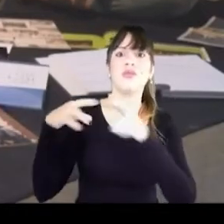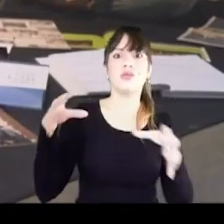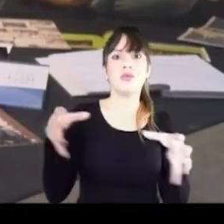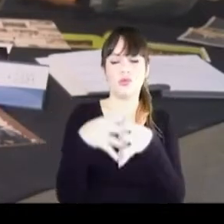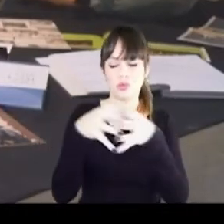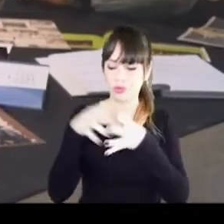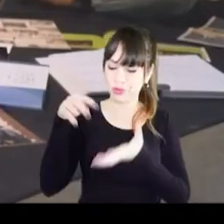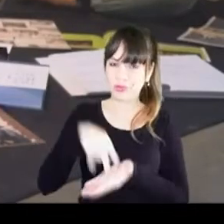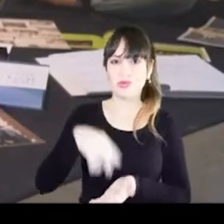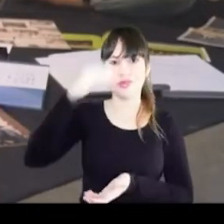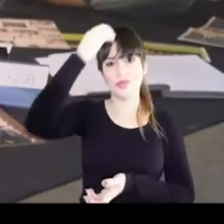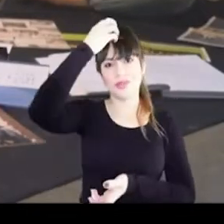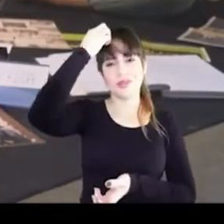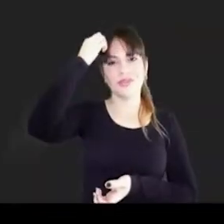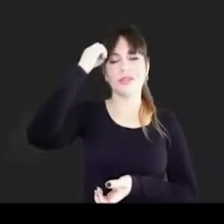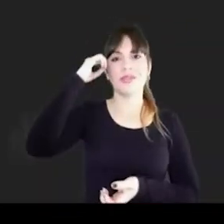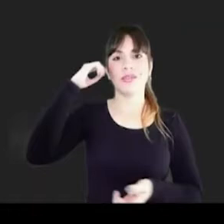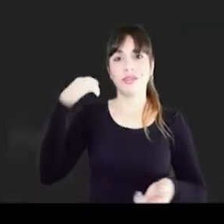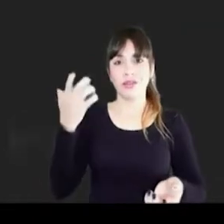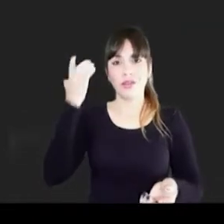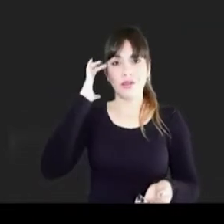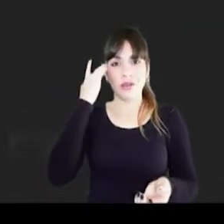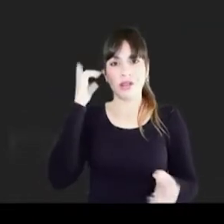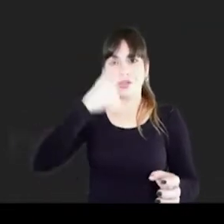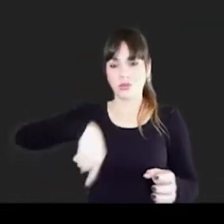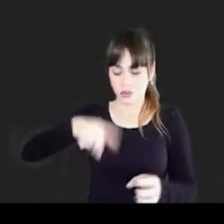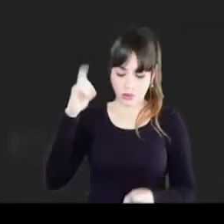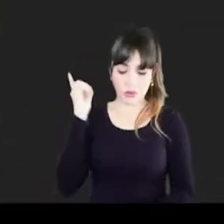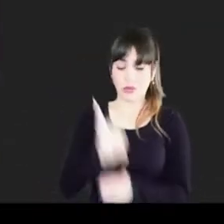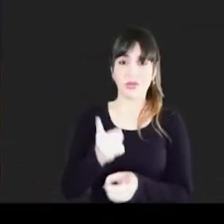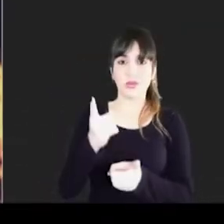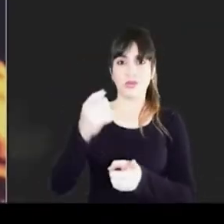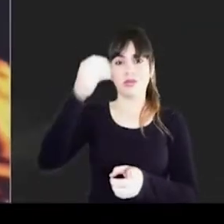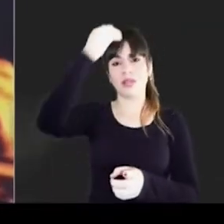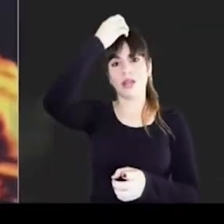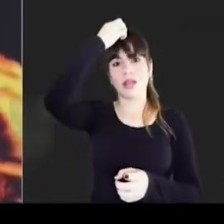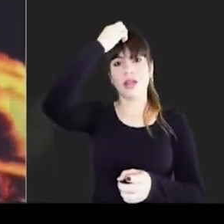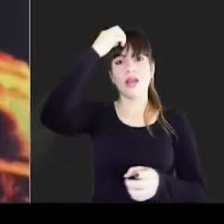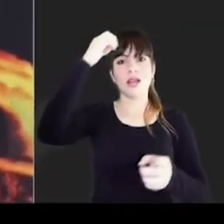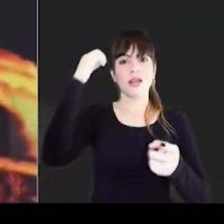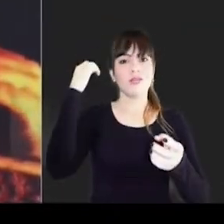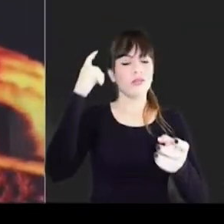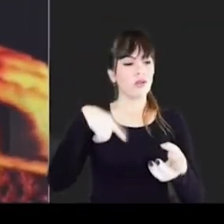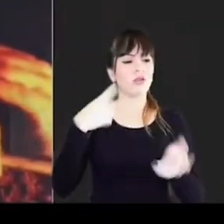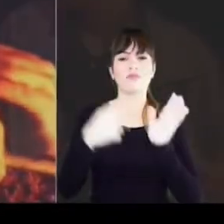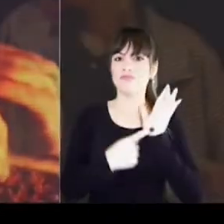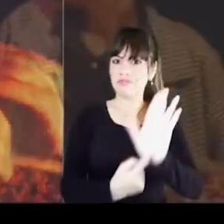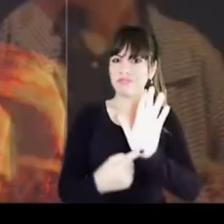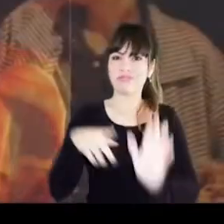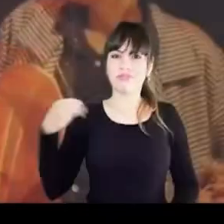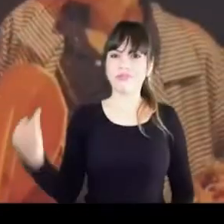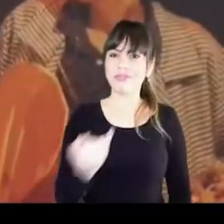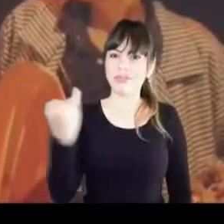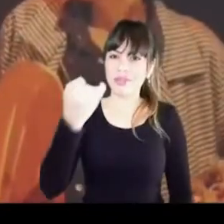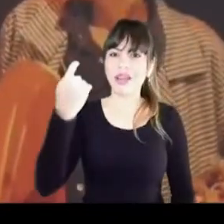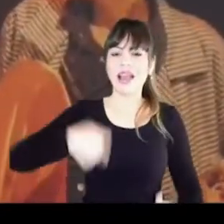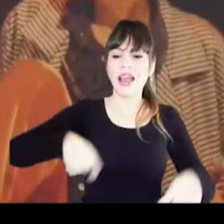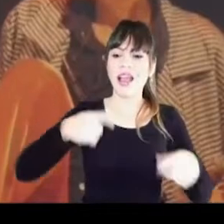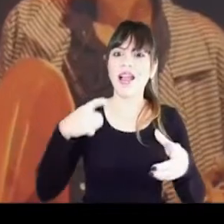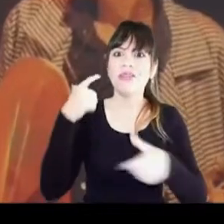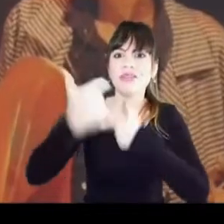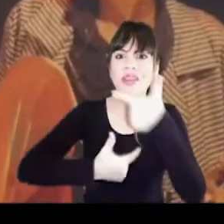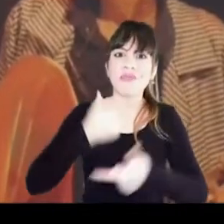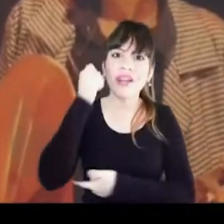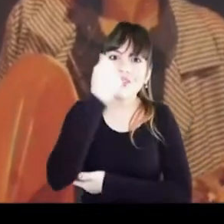Fotos. Foi com o Marco Naíma. Foi com o Marco Naíma, um outro grande marco no Expressões, que foi um boom assim, foi. Em Expressões. E foi ousado. Era